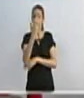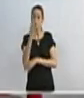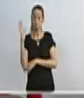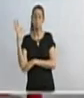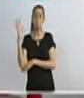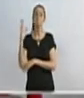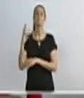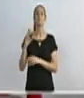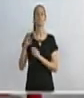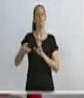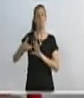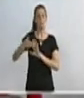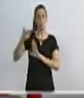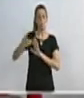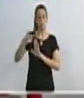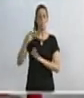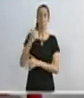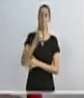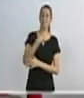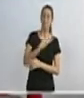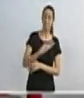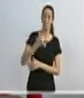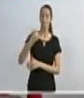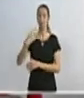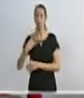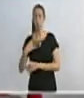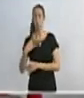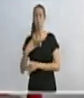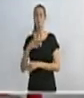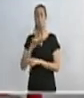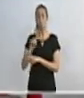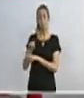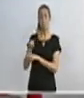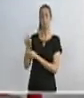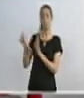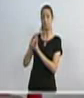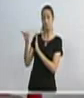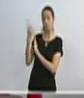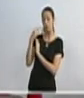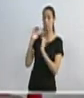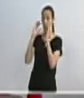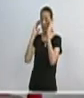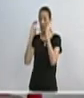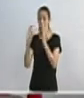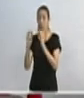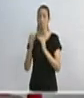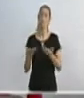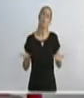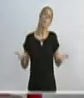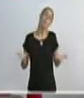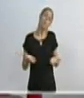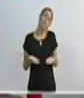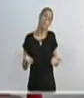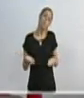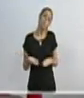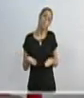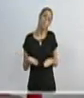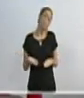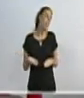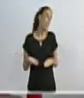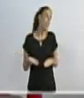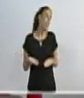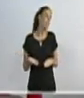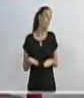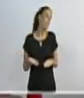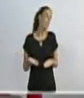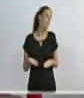resoluções 13 e 14. É isso ali que eu posso fazer. Então, por exemplo, hoje já...